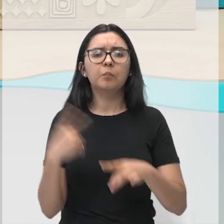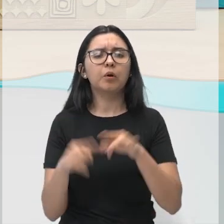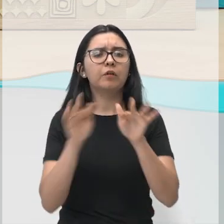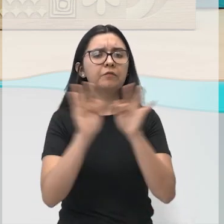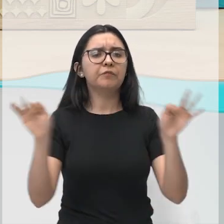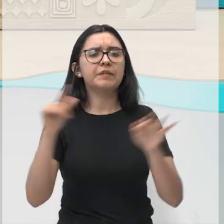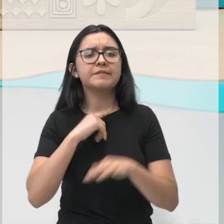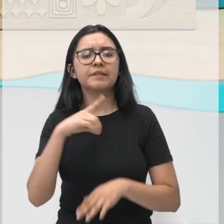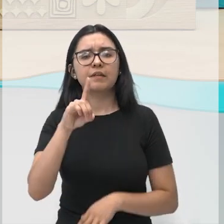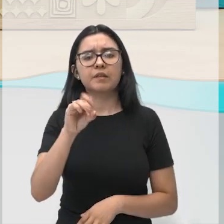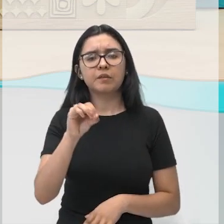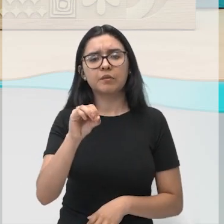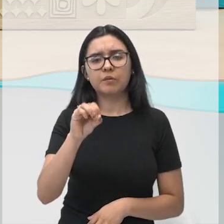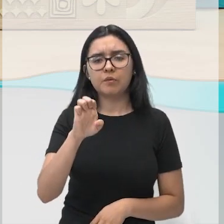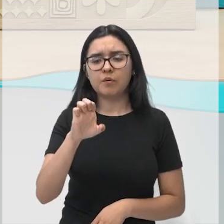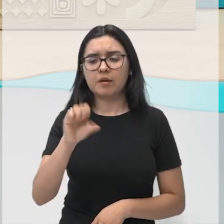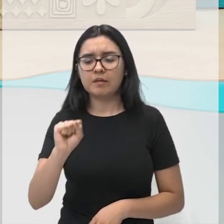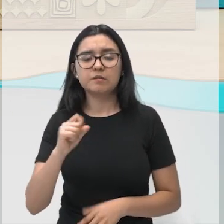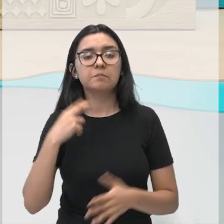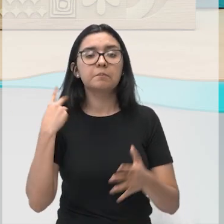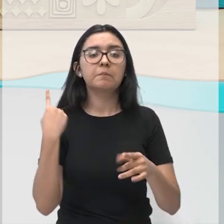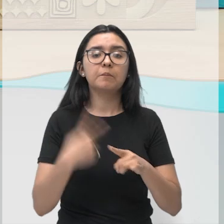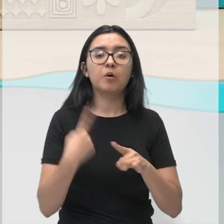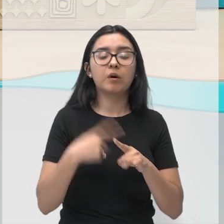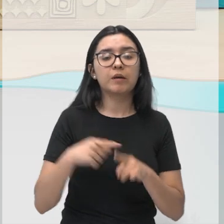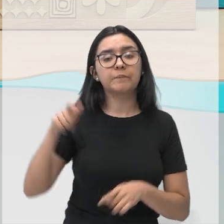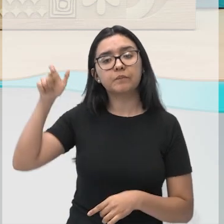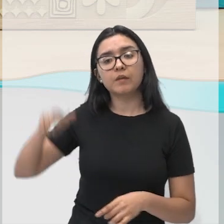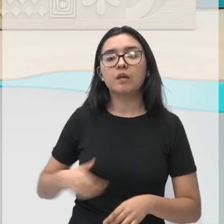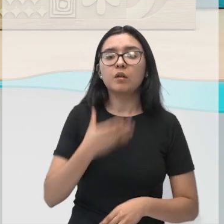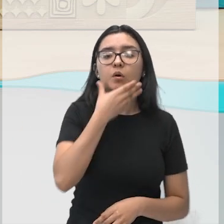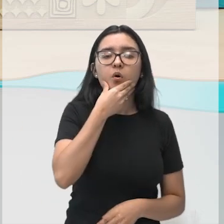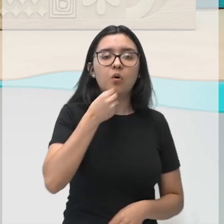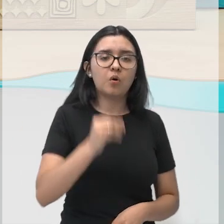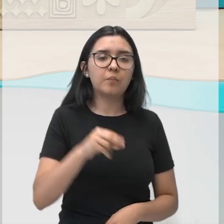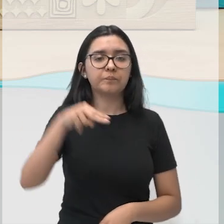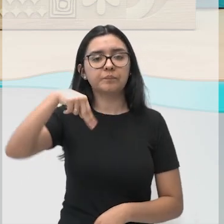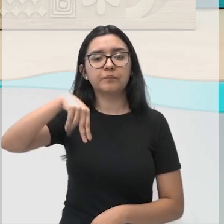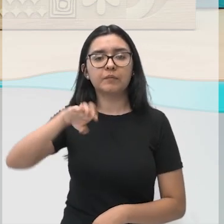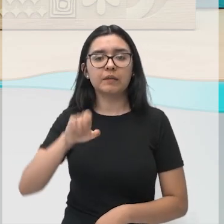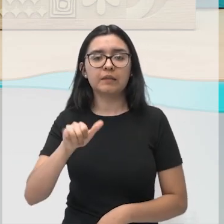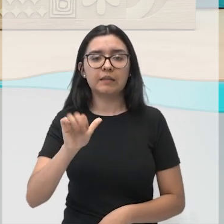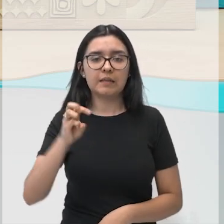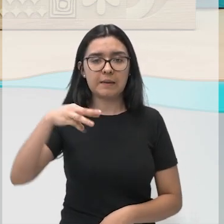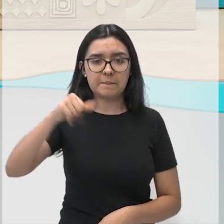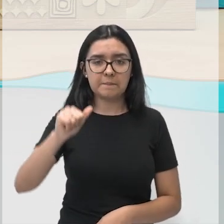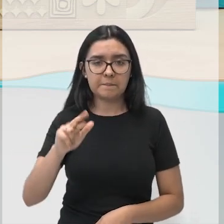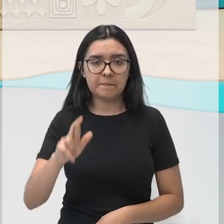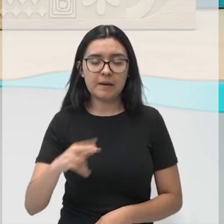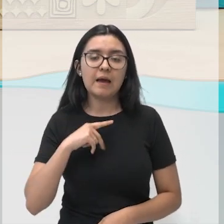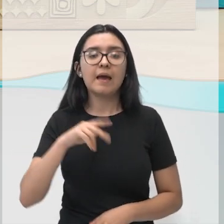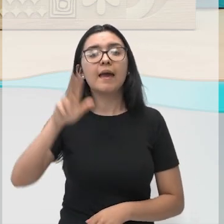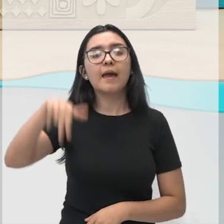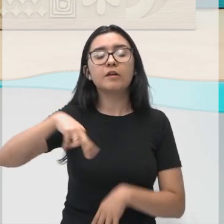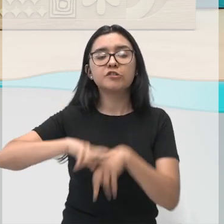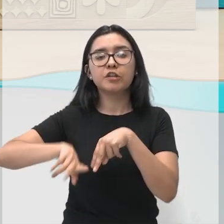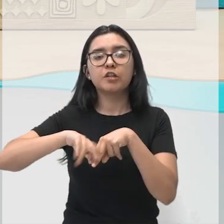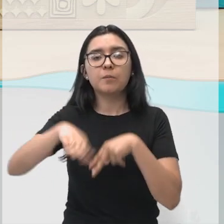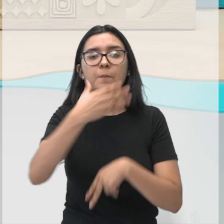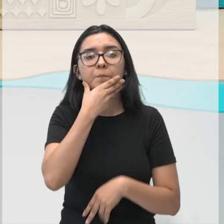das mesmo aqui, gente? Porque Neymar é ele, tá bom? Então não pode